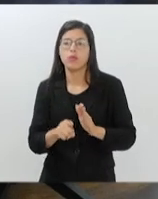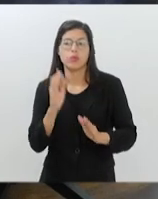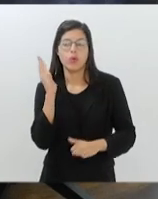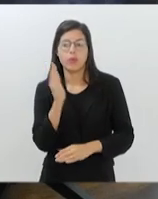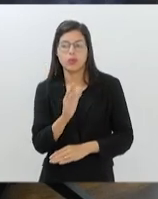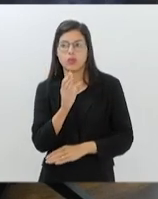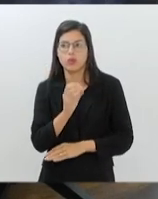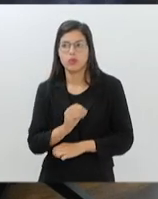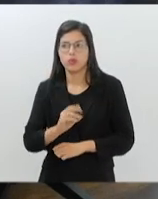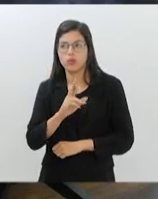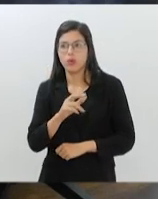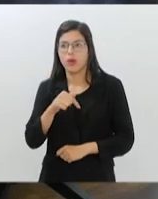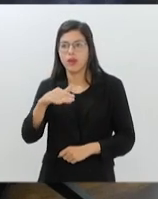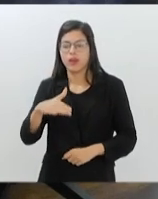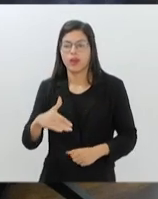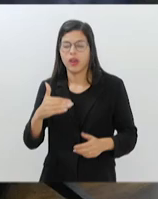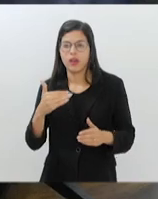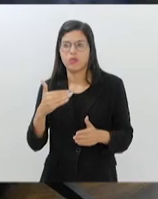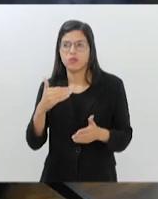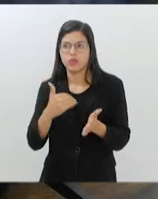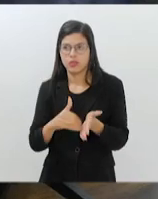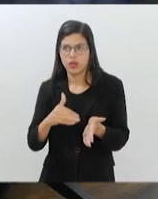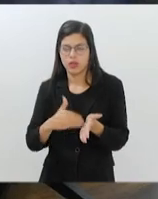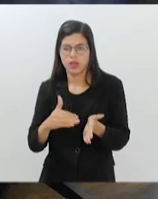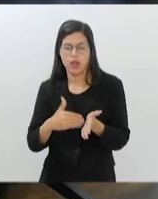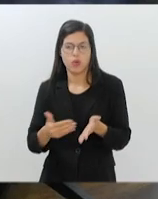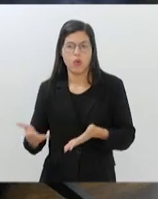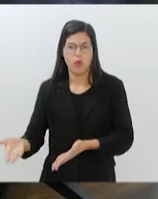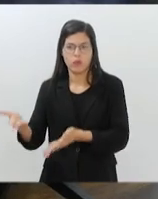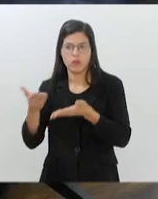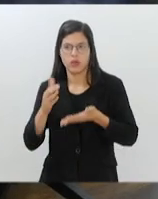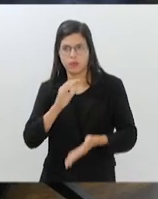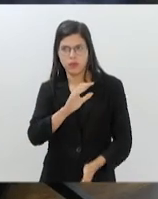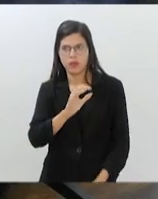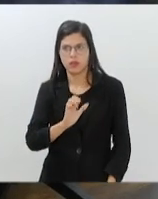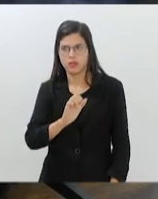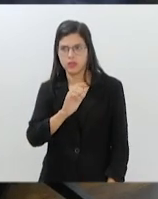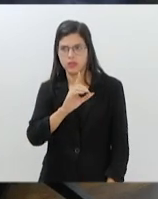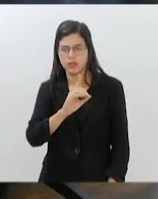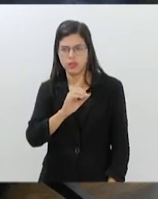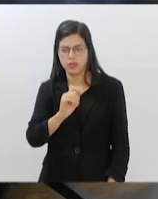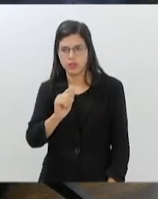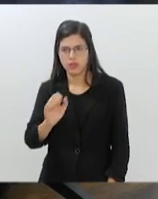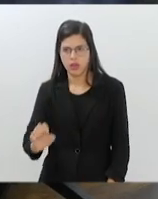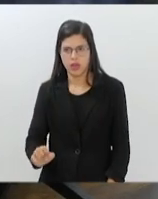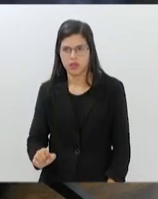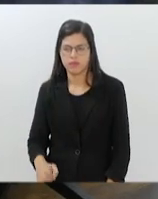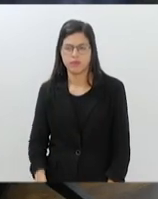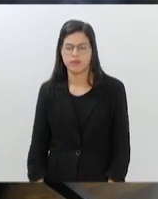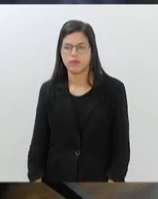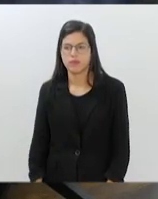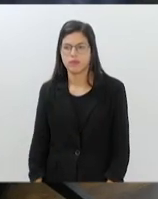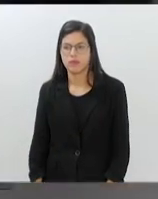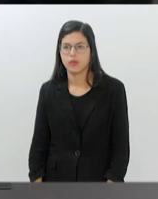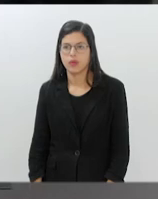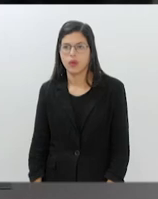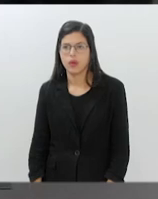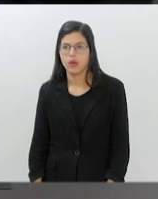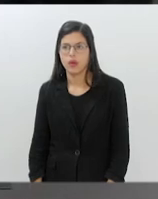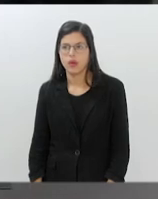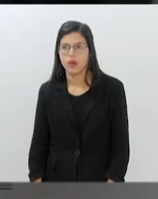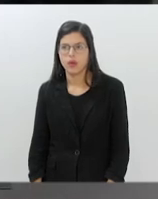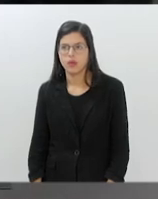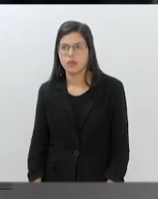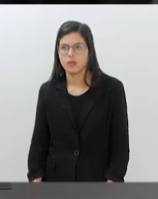quem foram os secretários que foram convidados pela sociedade a senhora disse inicialmente que foi a maioria agora o senhor disse que foram todos vamos lá vamos lá os que eu lembro e